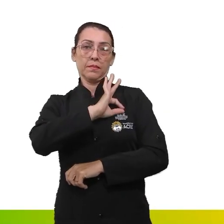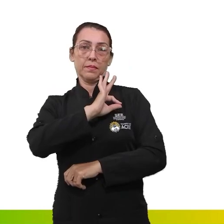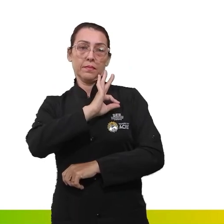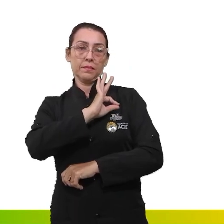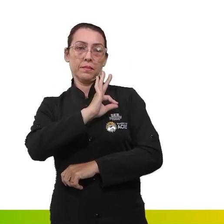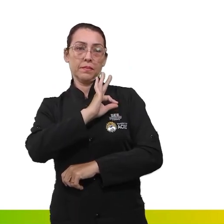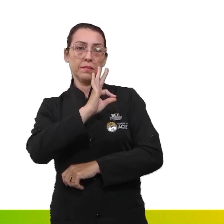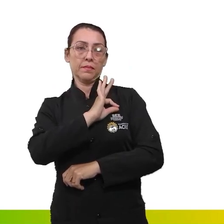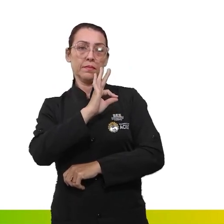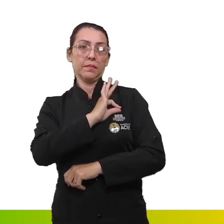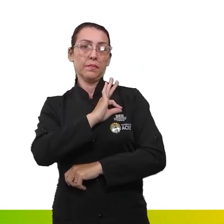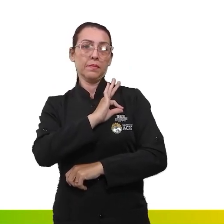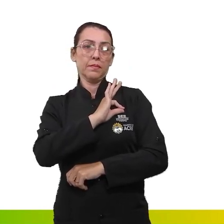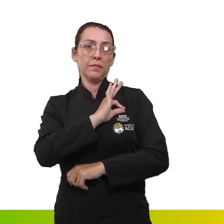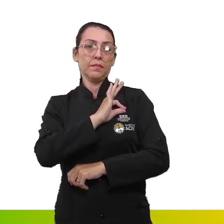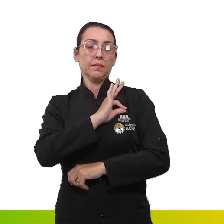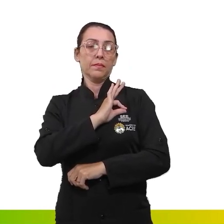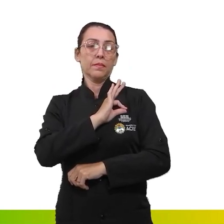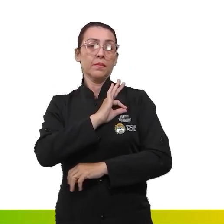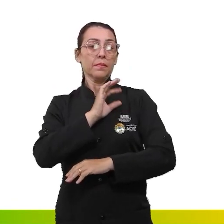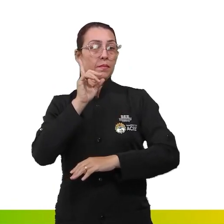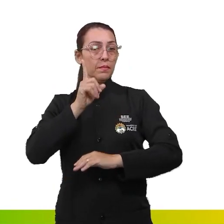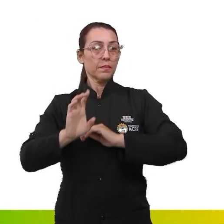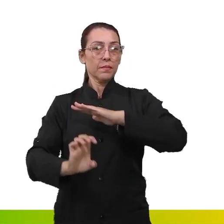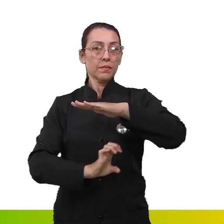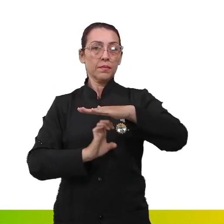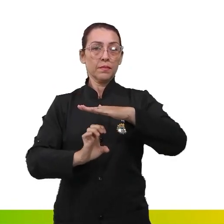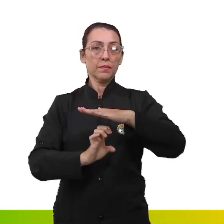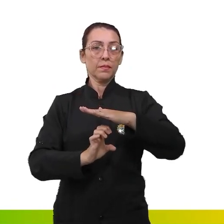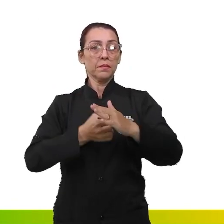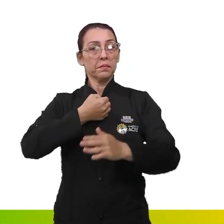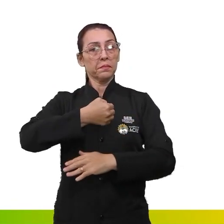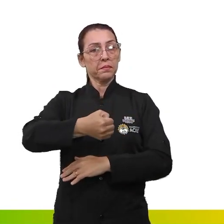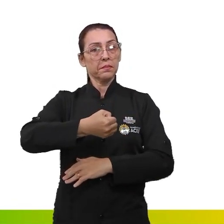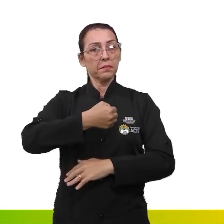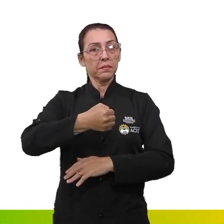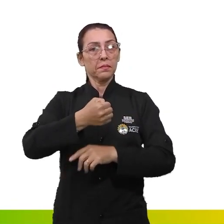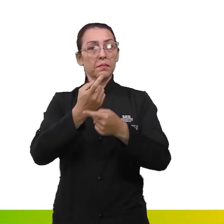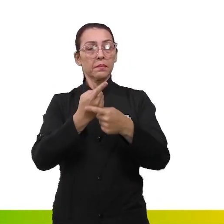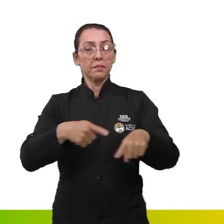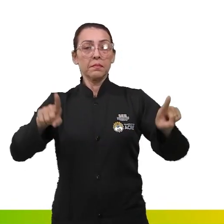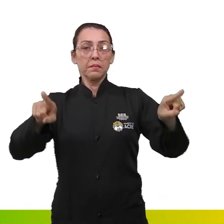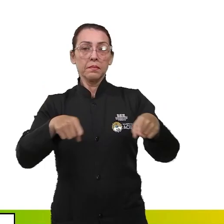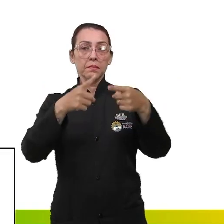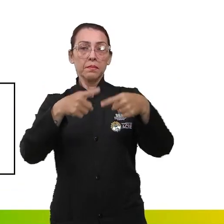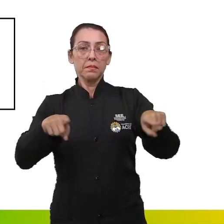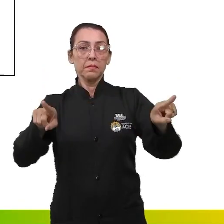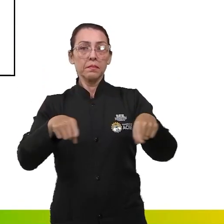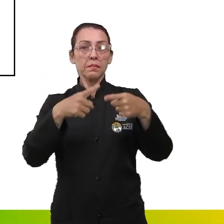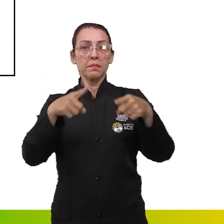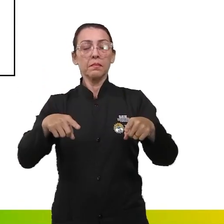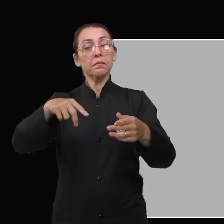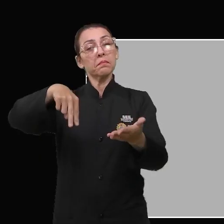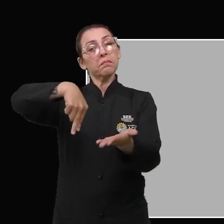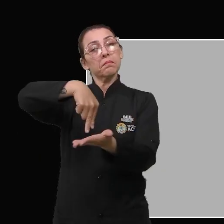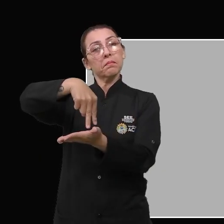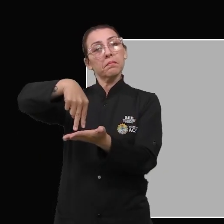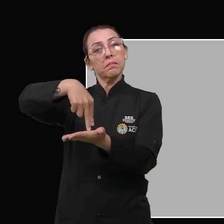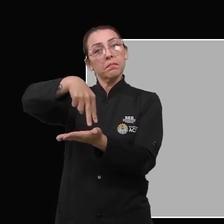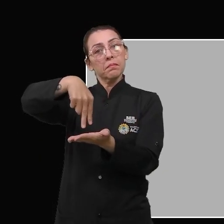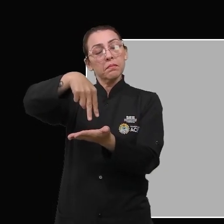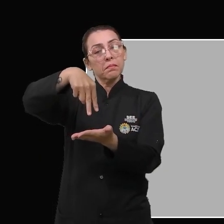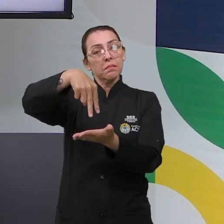fotógrafo, o policial, o empresário, repórter, cantor,